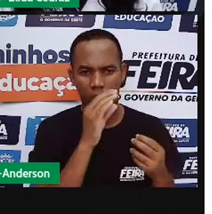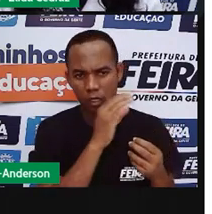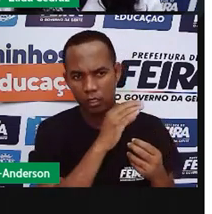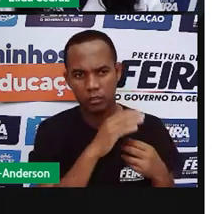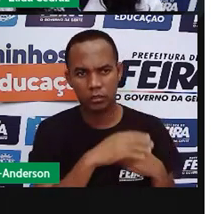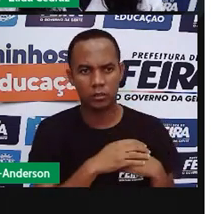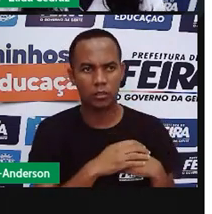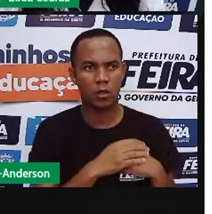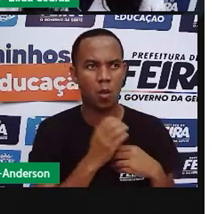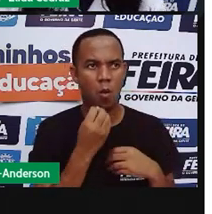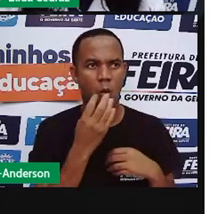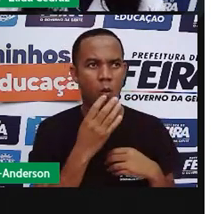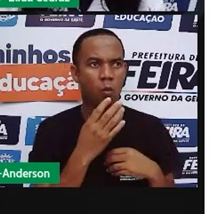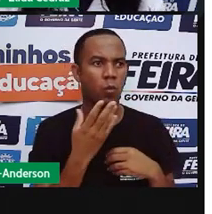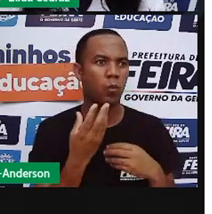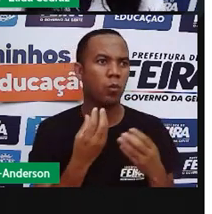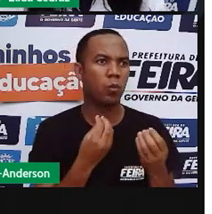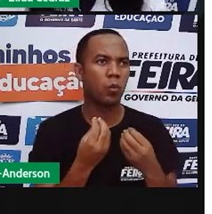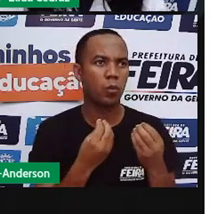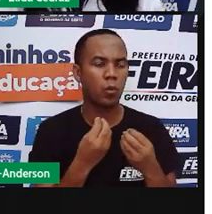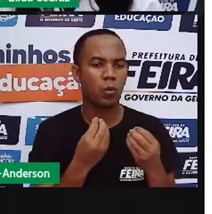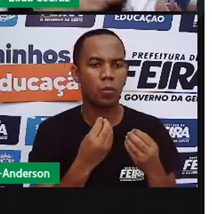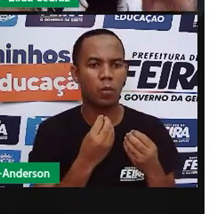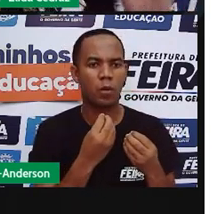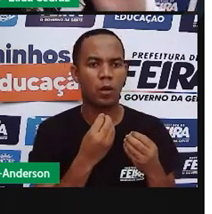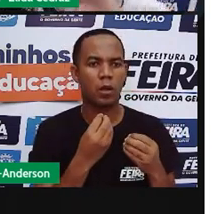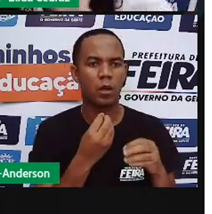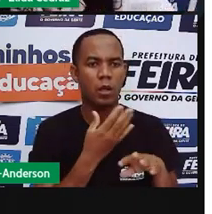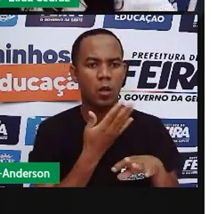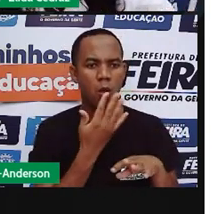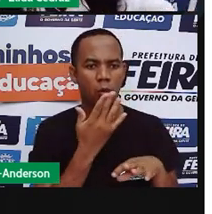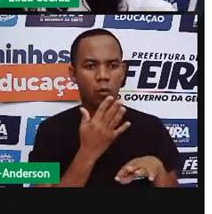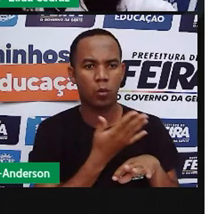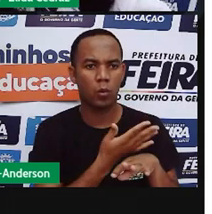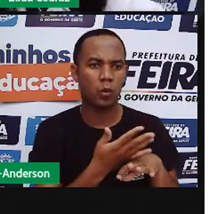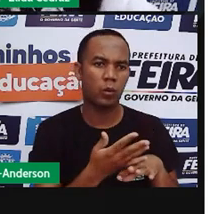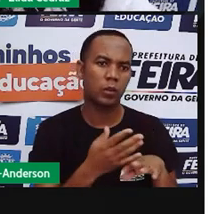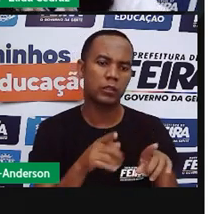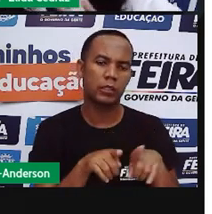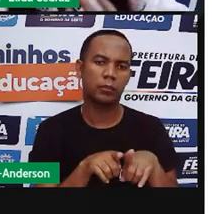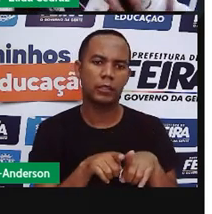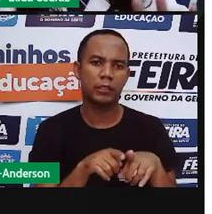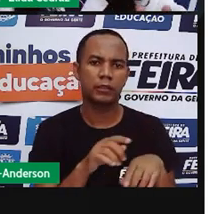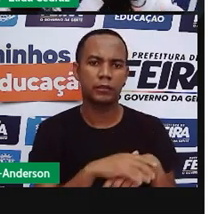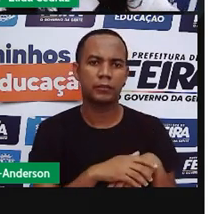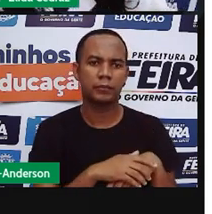ficou mais quente do que o de cor clara, quem foi que ficou